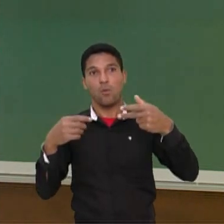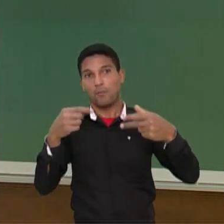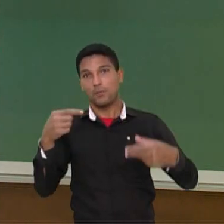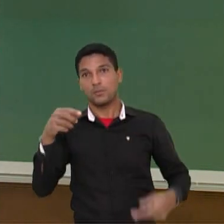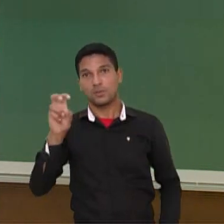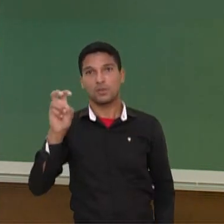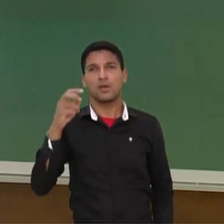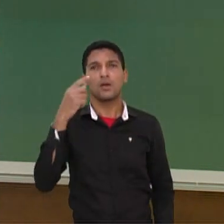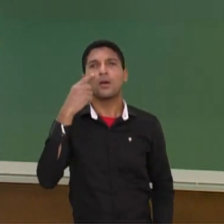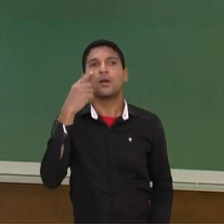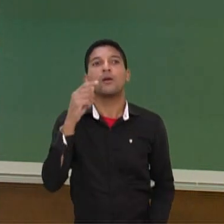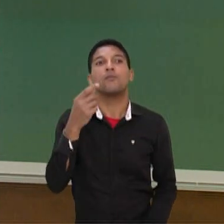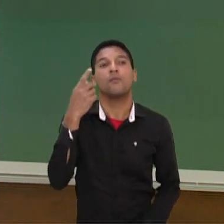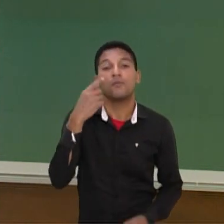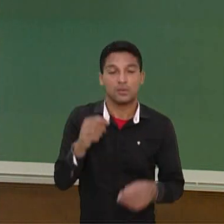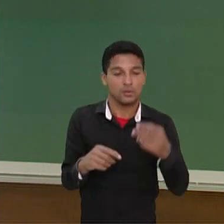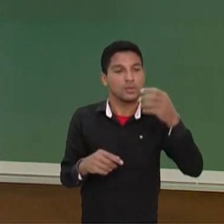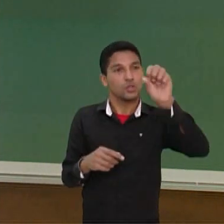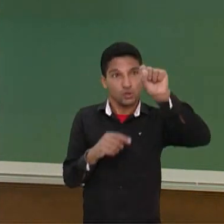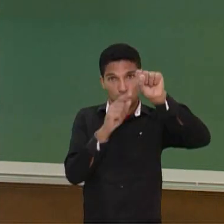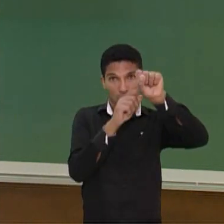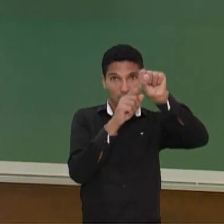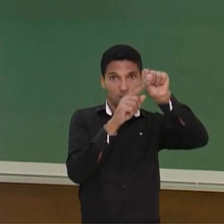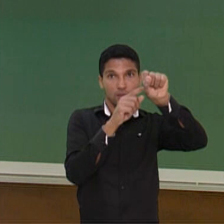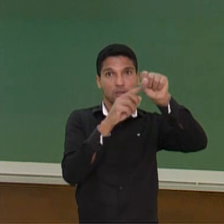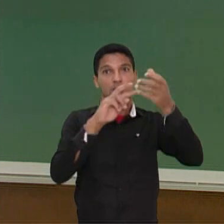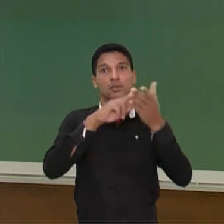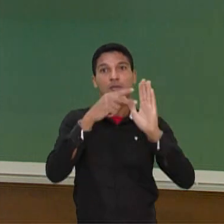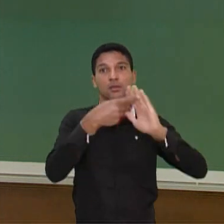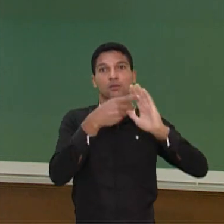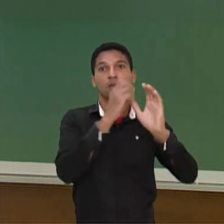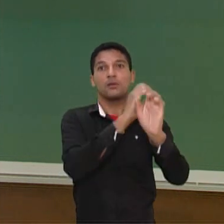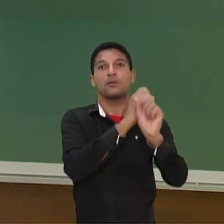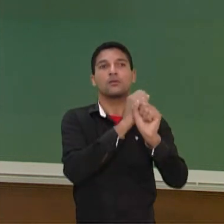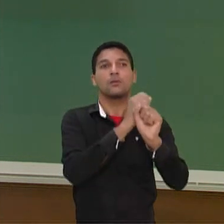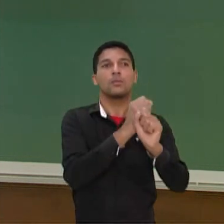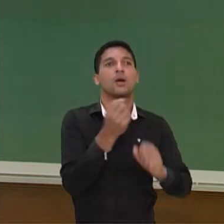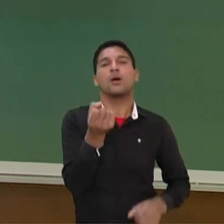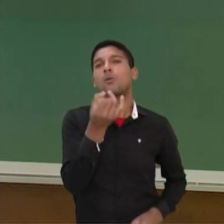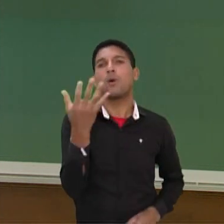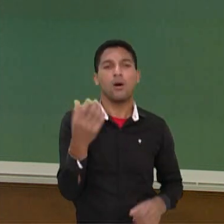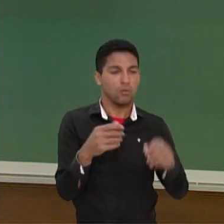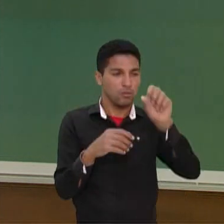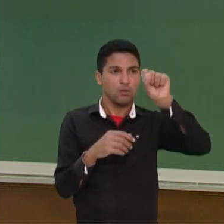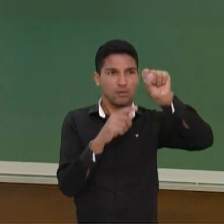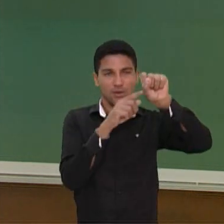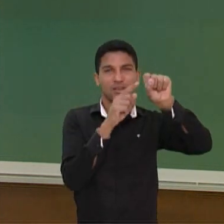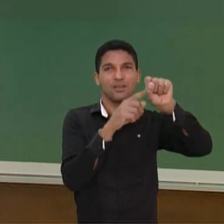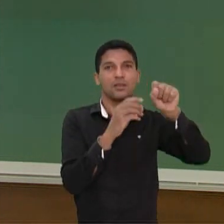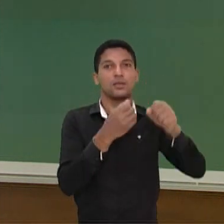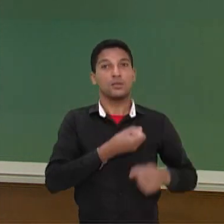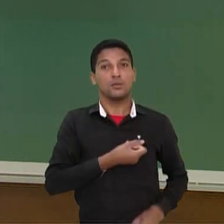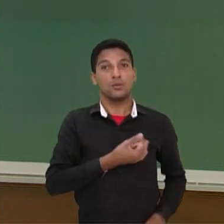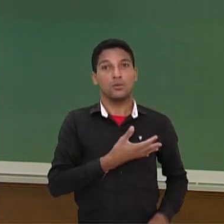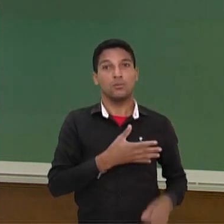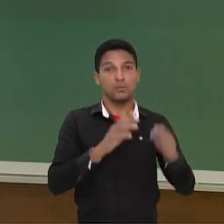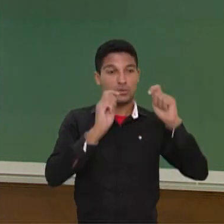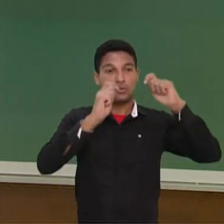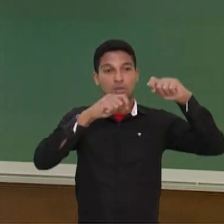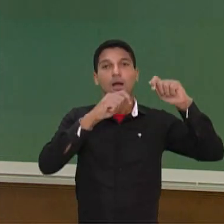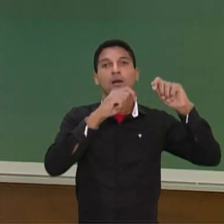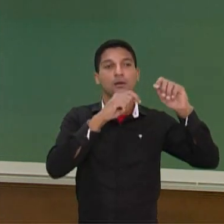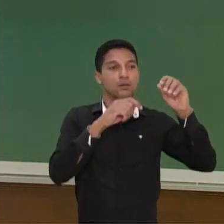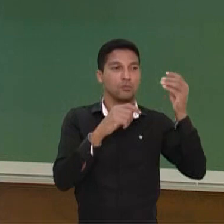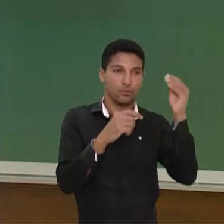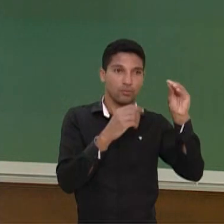multiplicados resultam em menos 5, né? Bom, ou é 5 menos 1 ou é menos 5 e 1, né? Para que o produto seja 5,